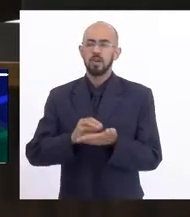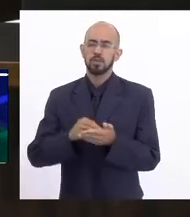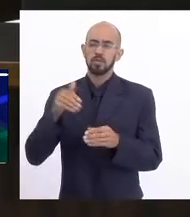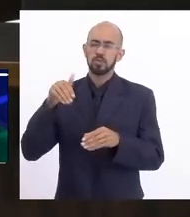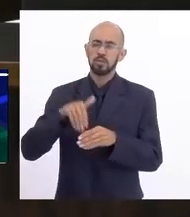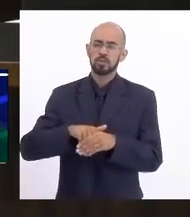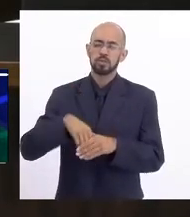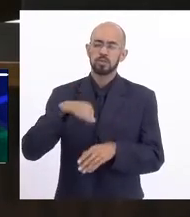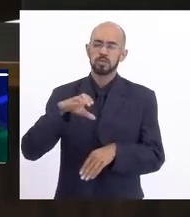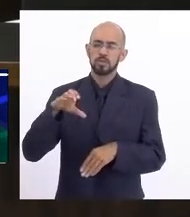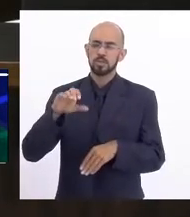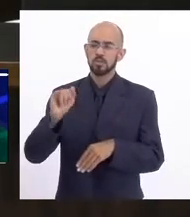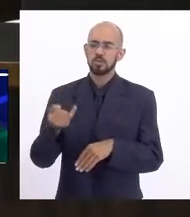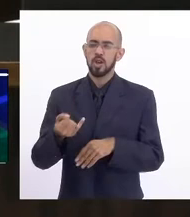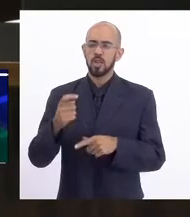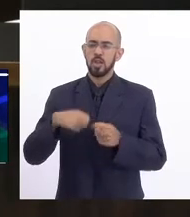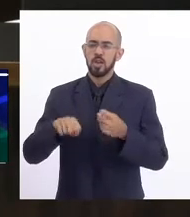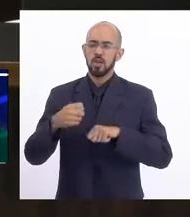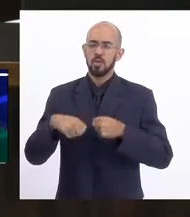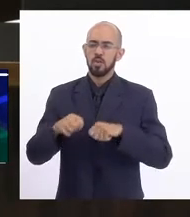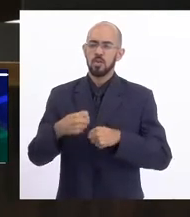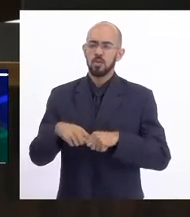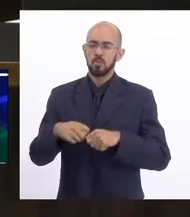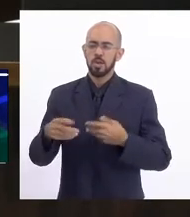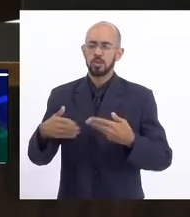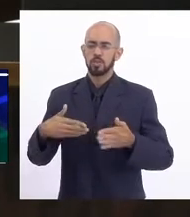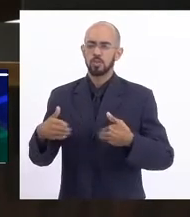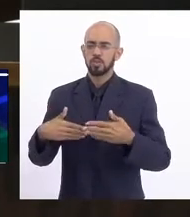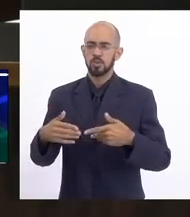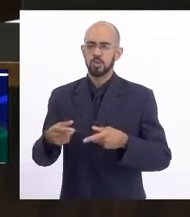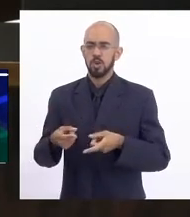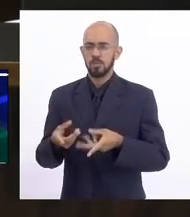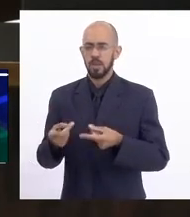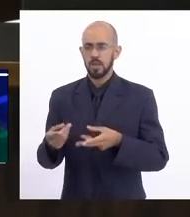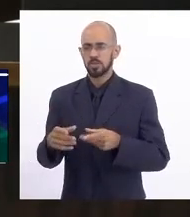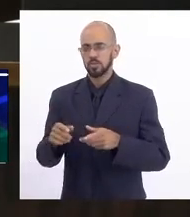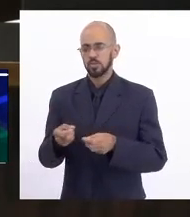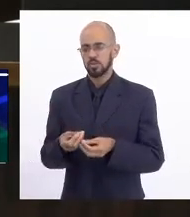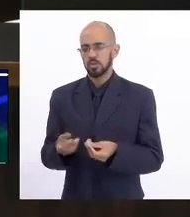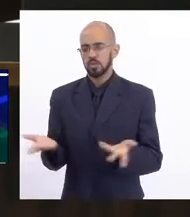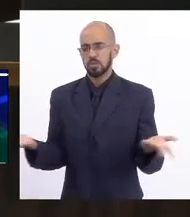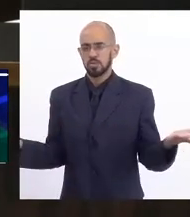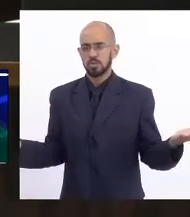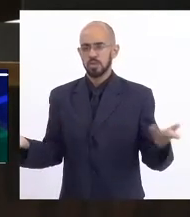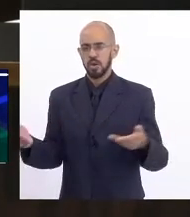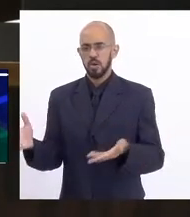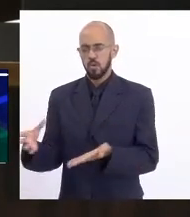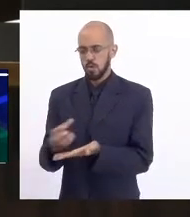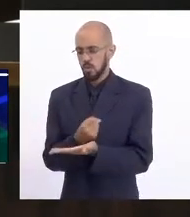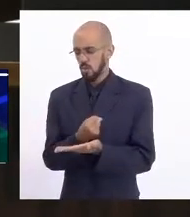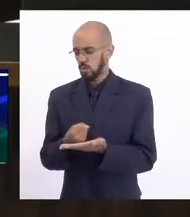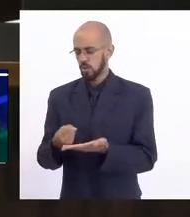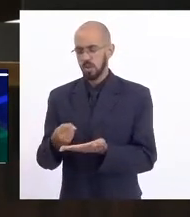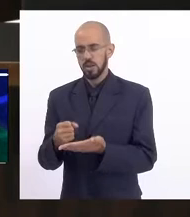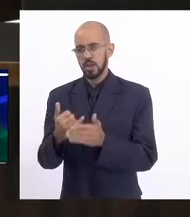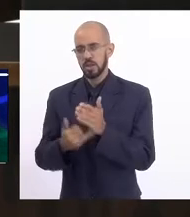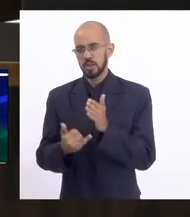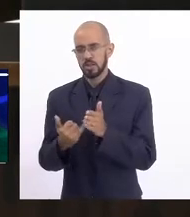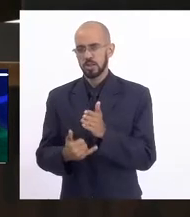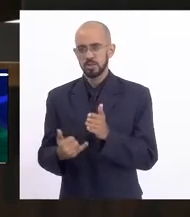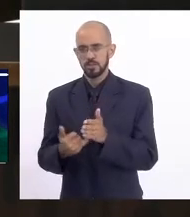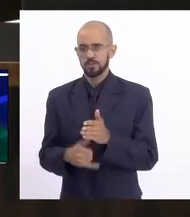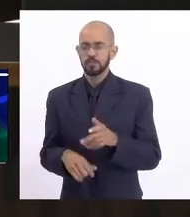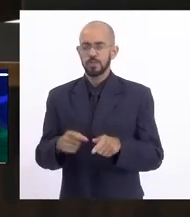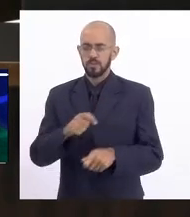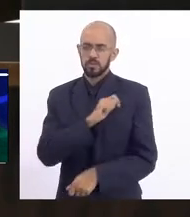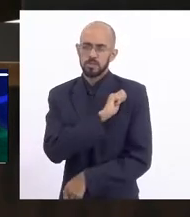comissões de Constituição e Justiça, de Economia, Indústria e Comércio, Distribuição, Controle da Arrecadação Estadual, Fiscalização de